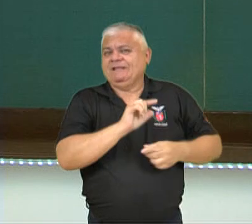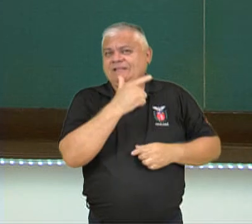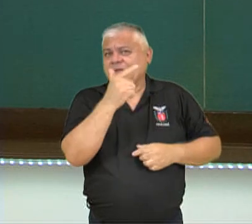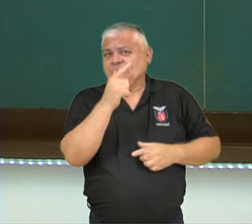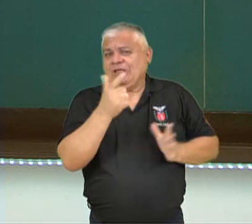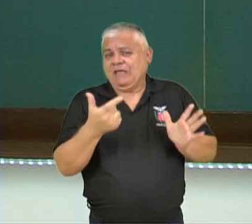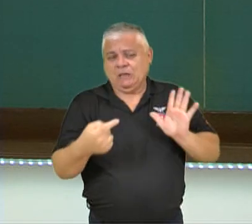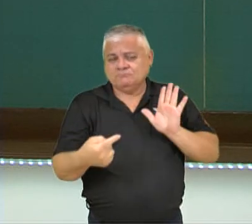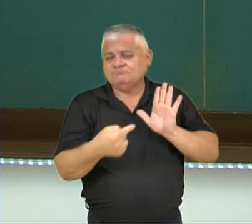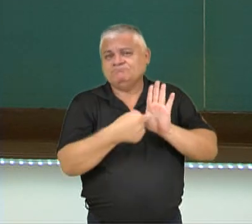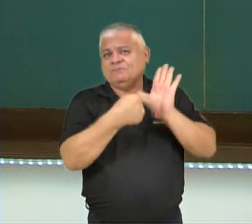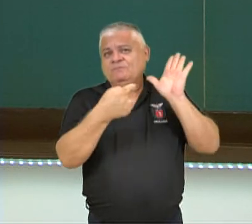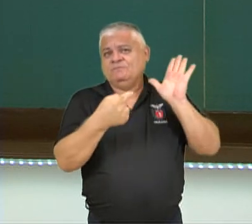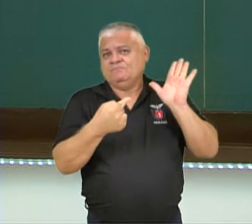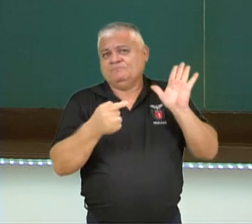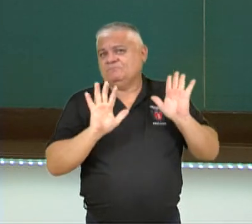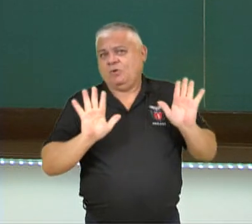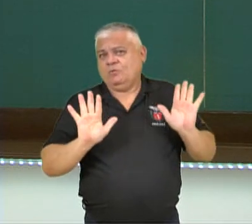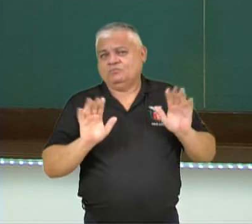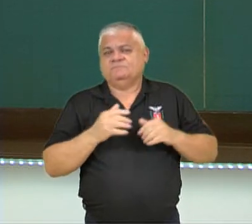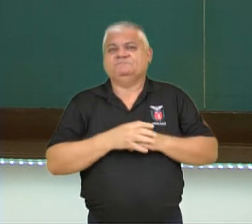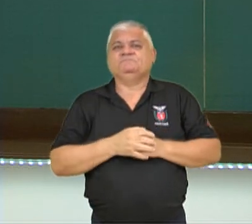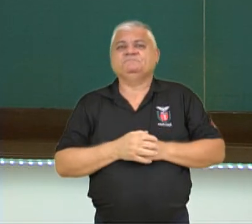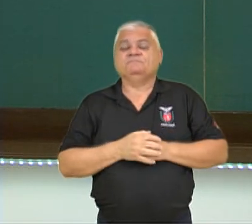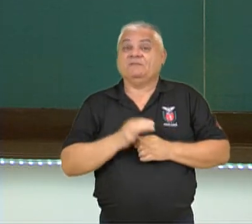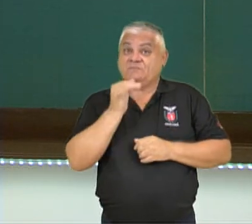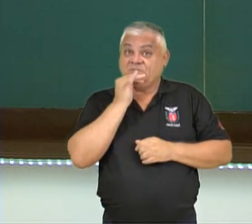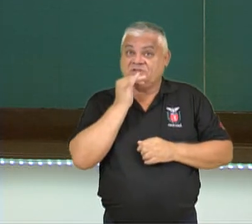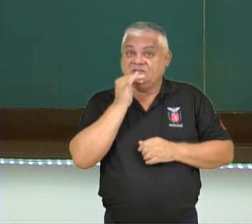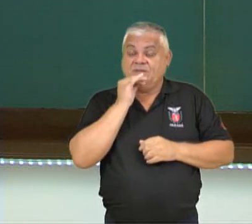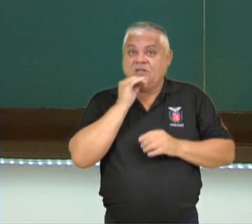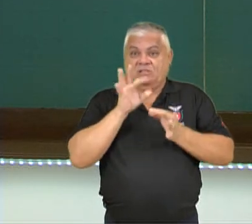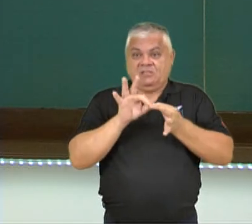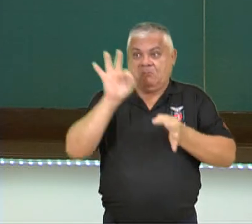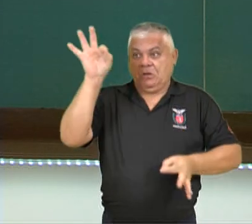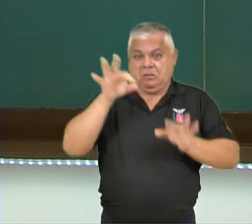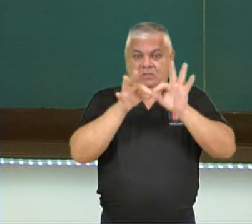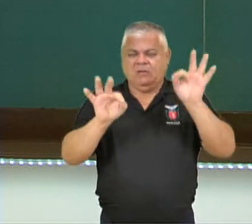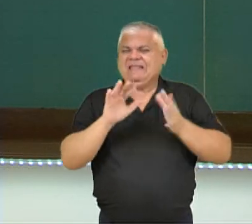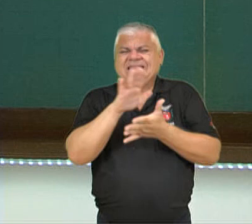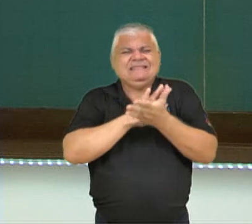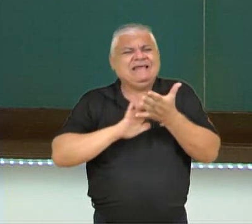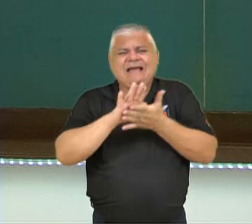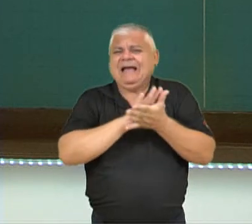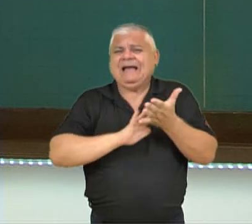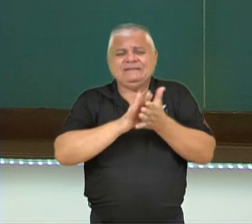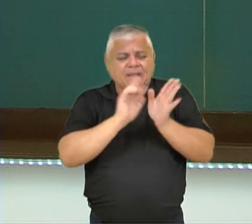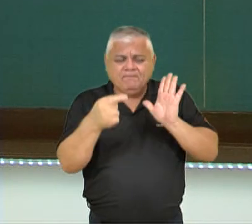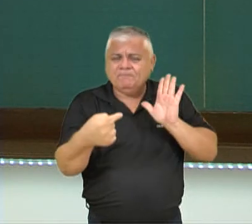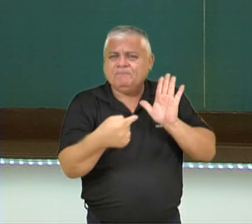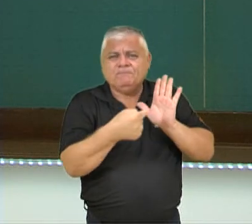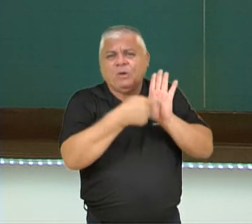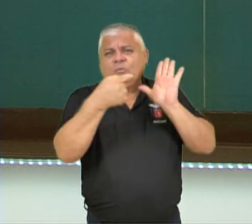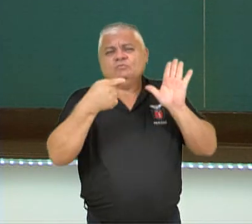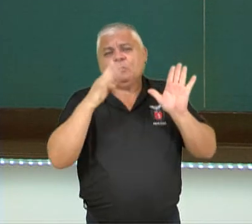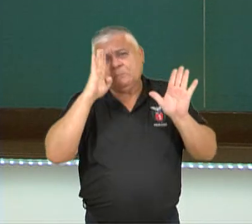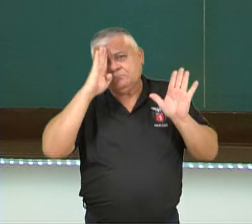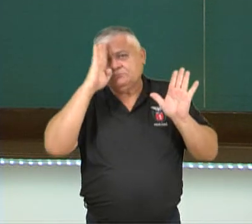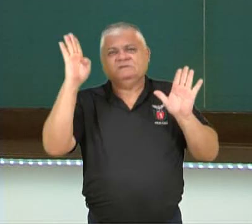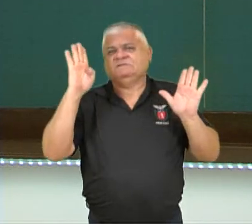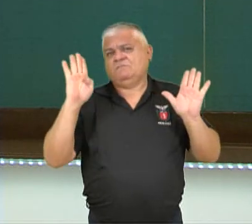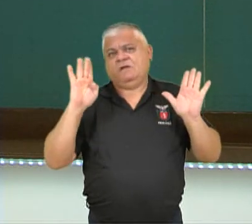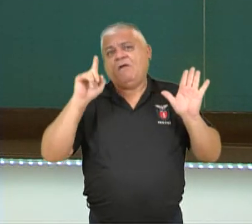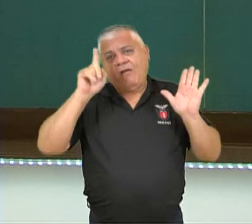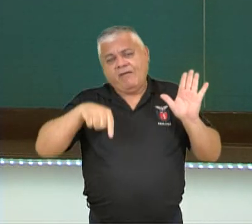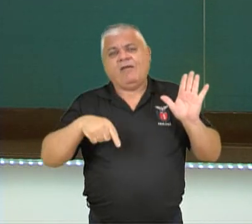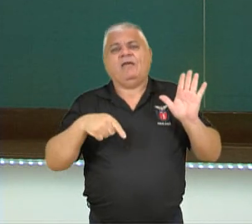ideia intuitiva. Um ponto adimensional, não tem tamanho, não tem nada. Ele é a ideia principal que a gente se